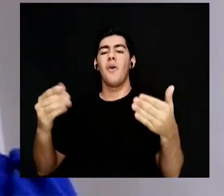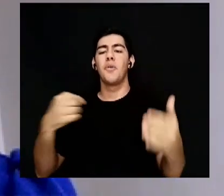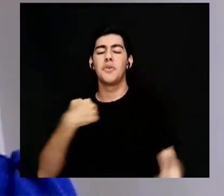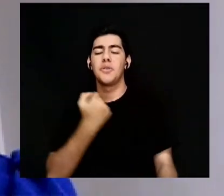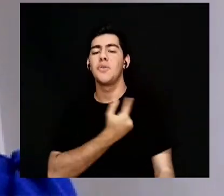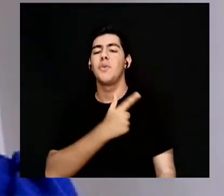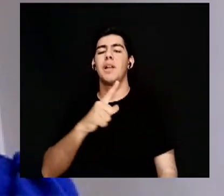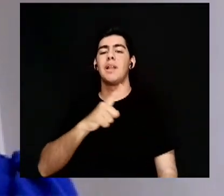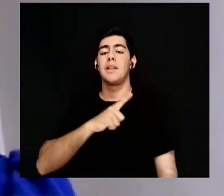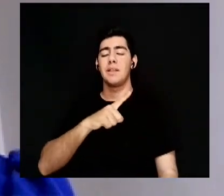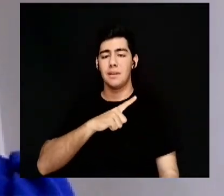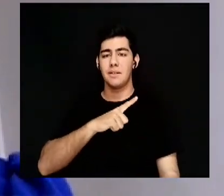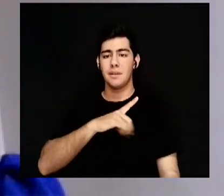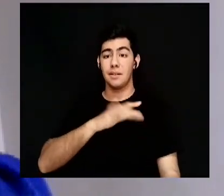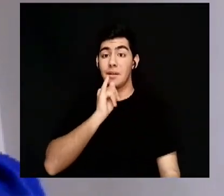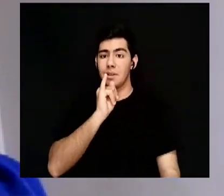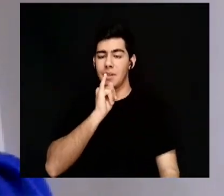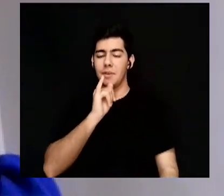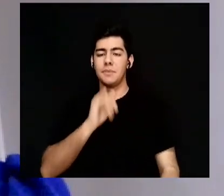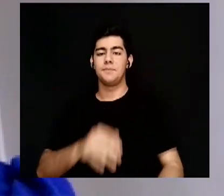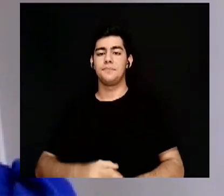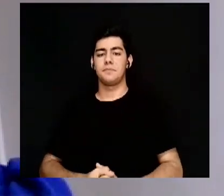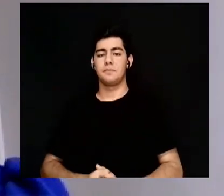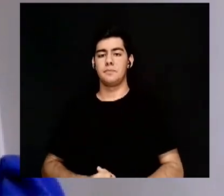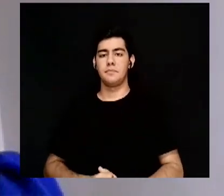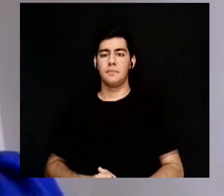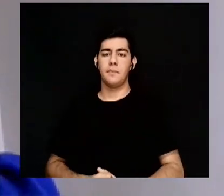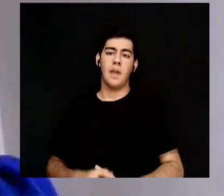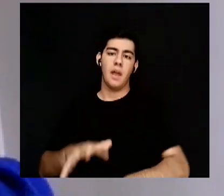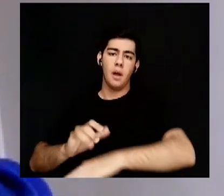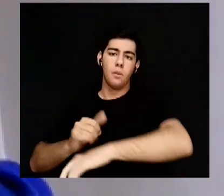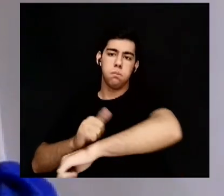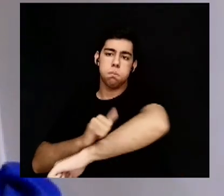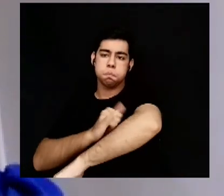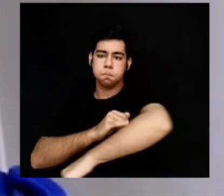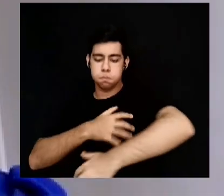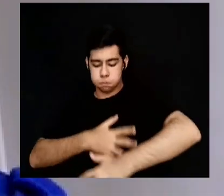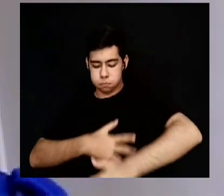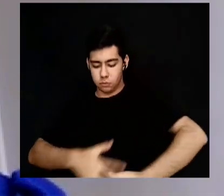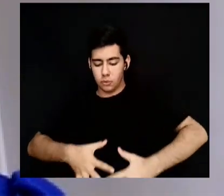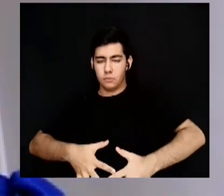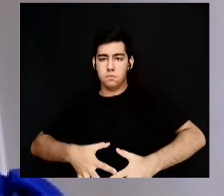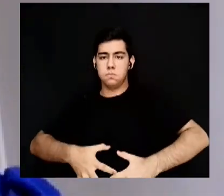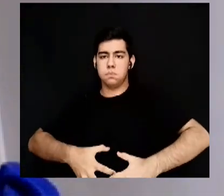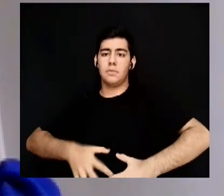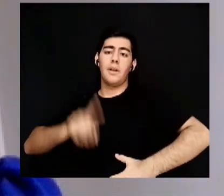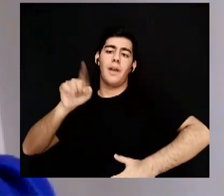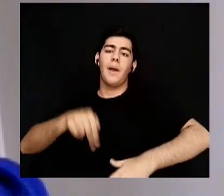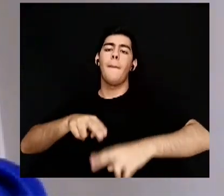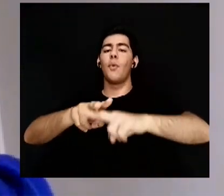Porque essa piora, né, da gordura, principalmente no abdômen, é pela privação do estrogênio, né?